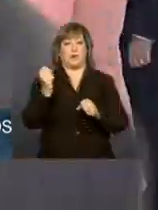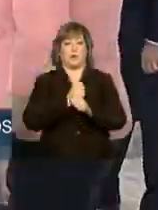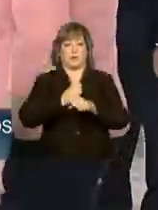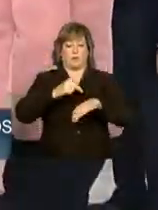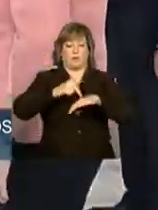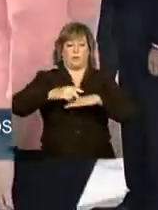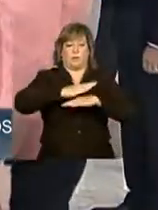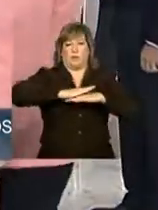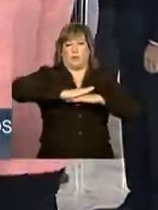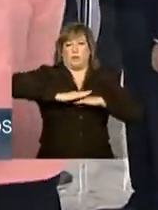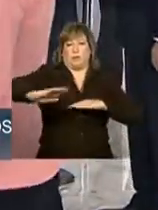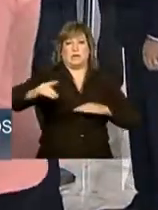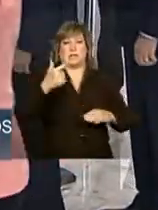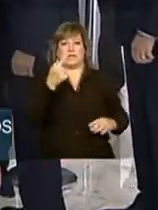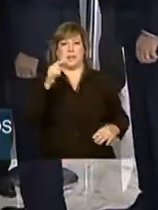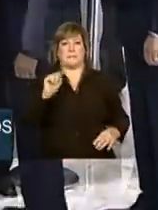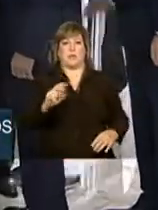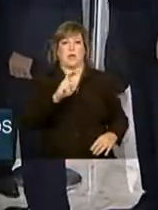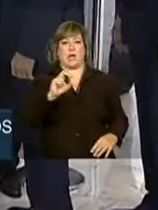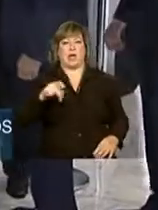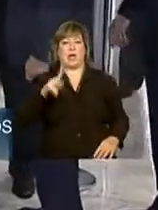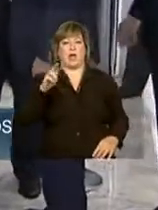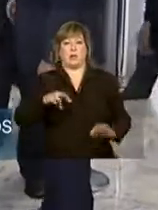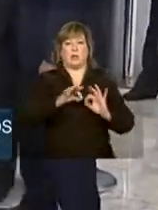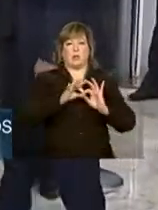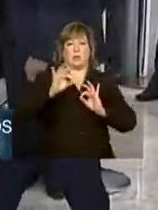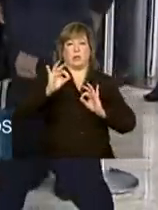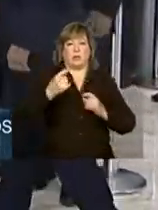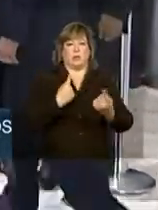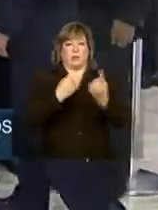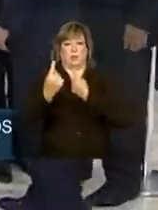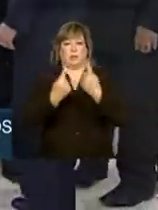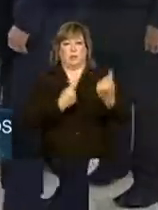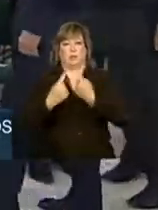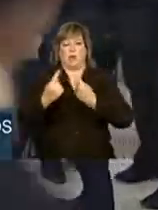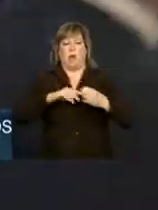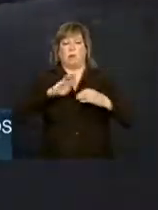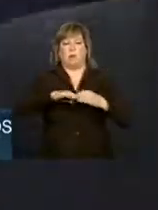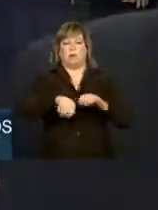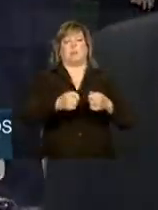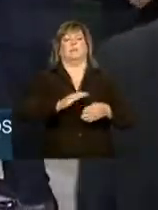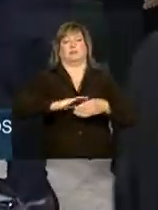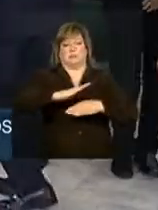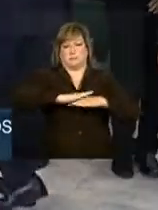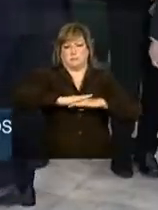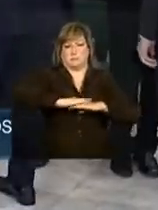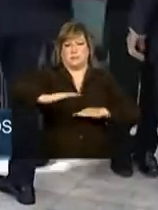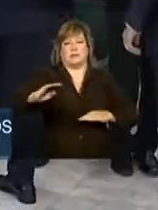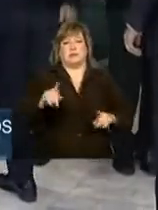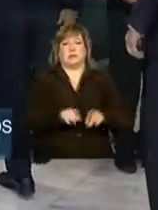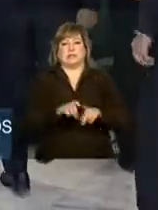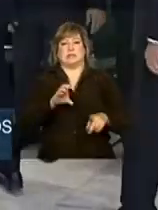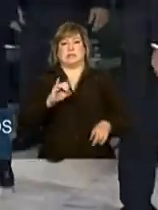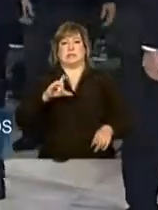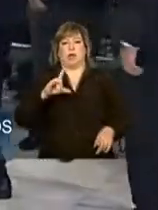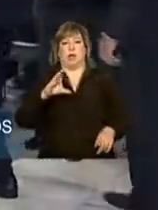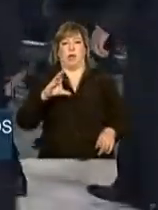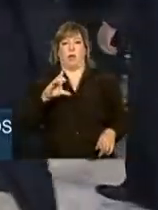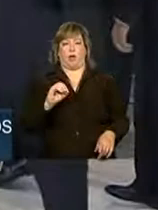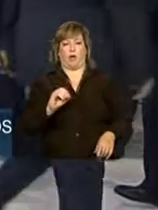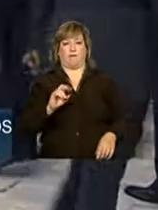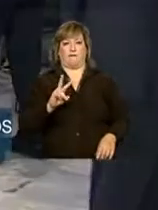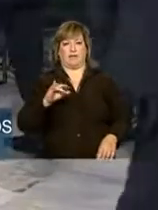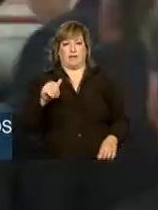de 7.500 quilômetros de vias e recapeamento e implantação de ciclovias, além de 15